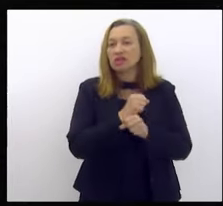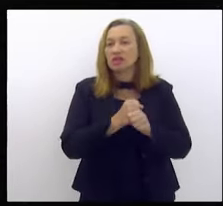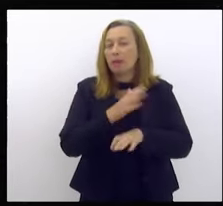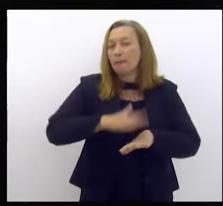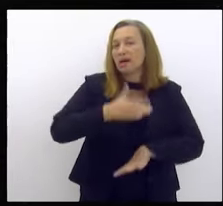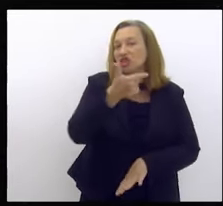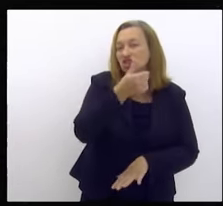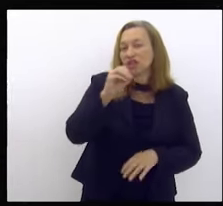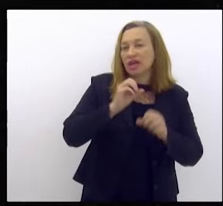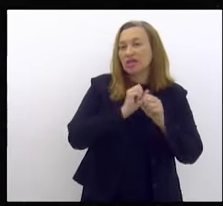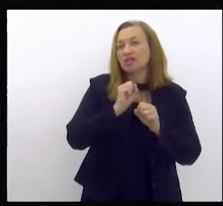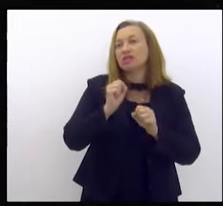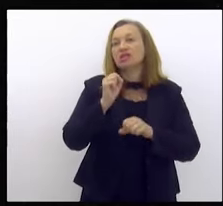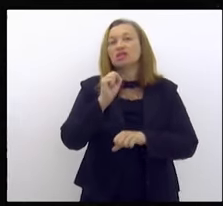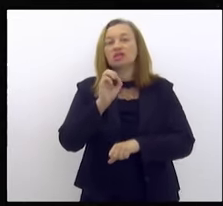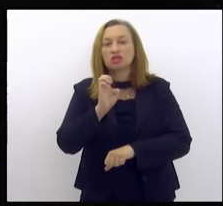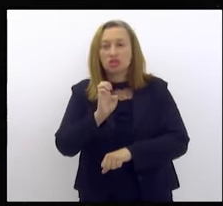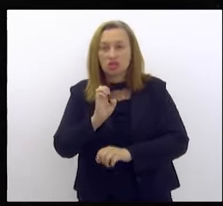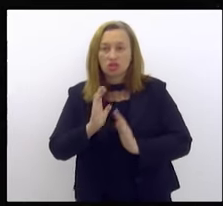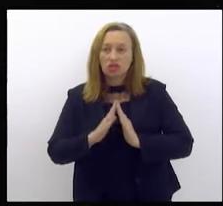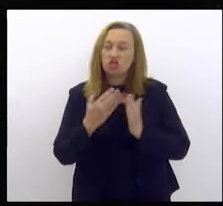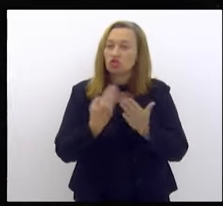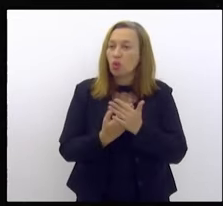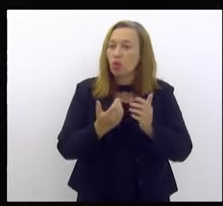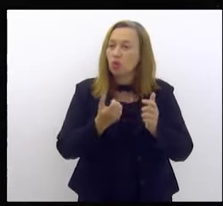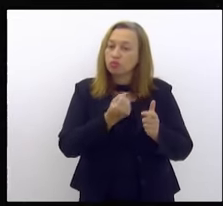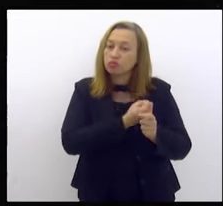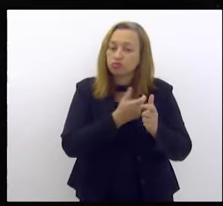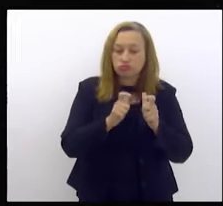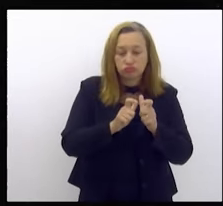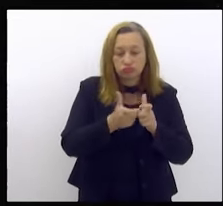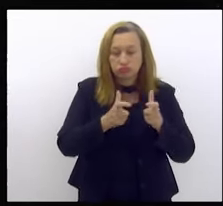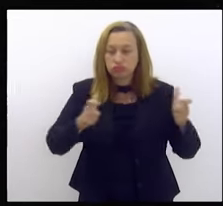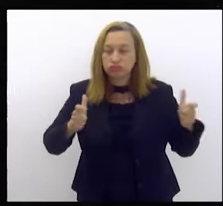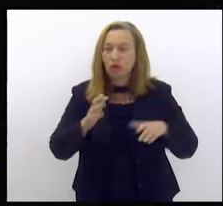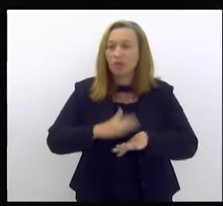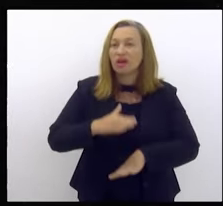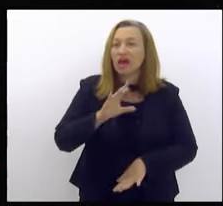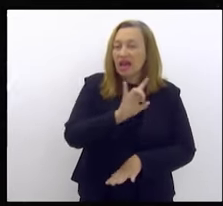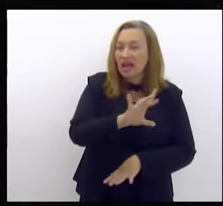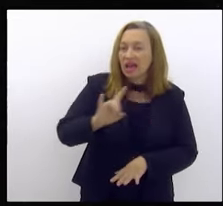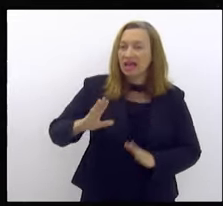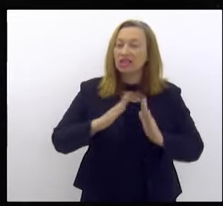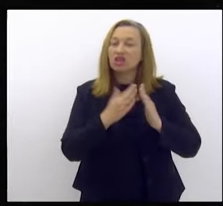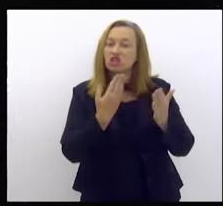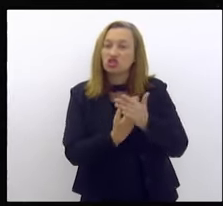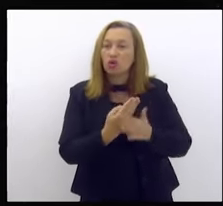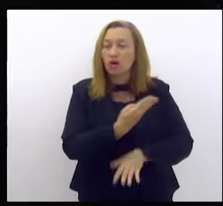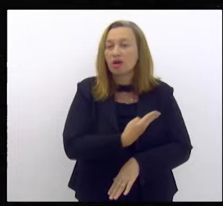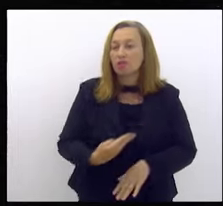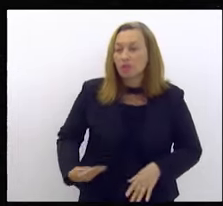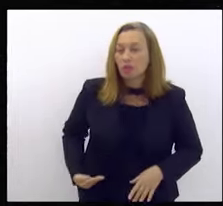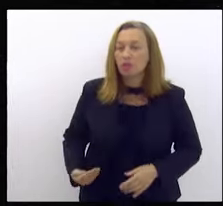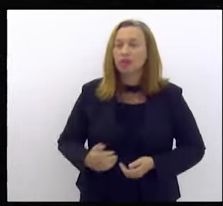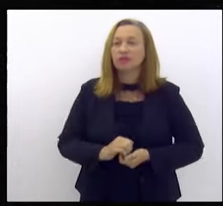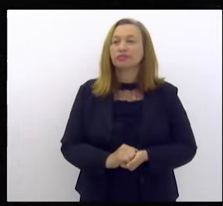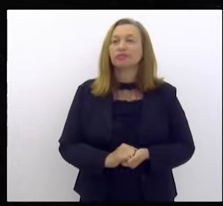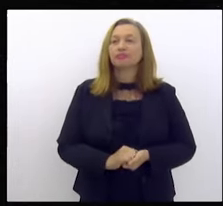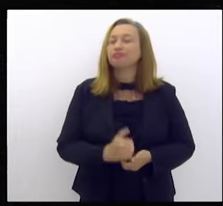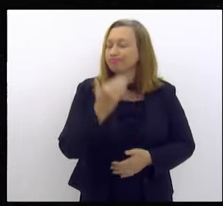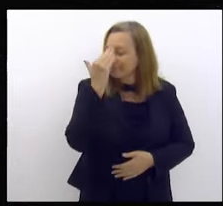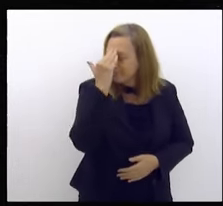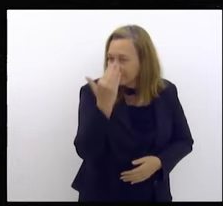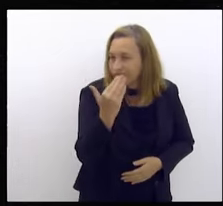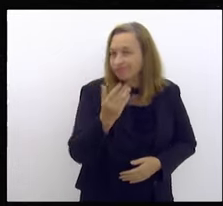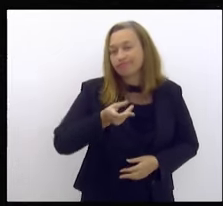de 10 escolas e a perspectiva é o crescimento ainda maior, porque a cada escola pública que se passa, um